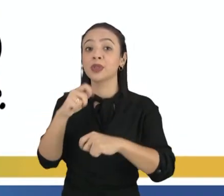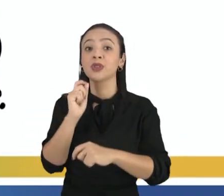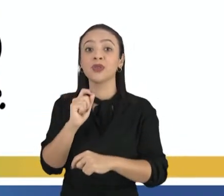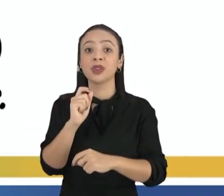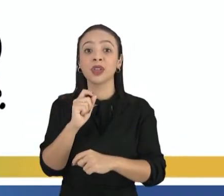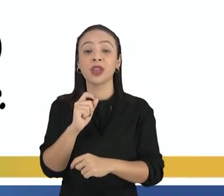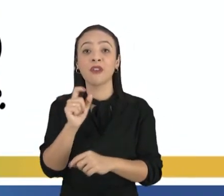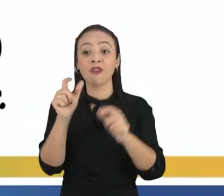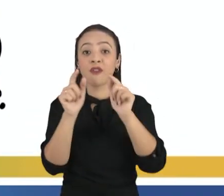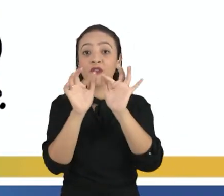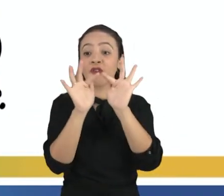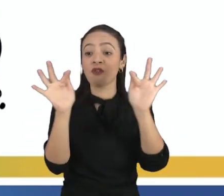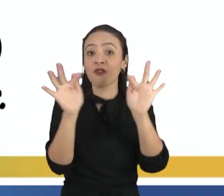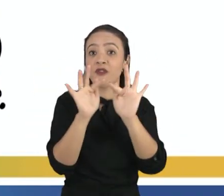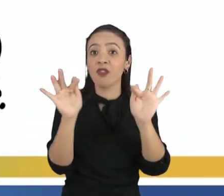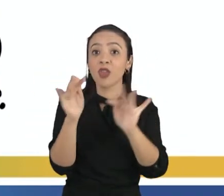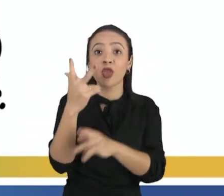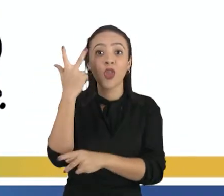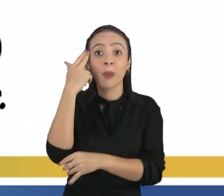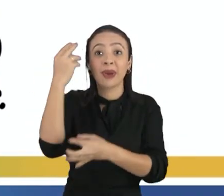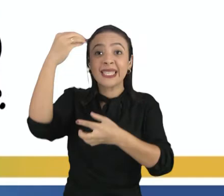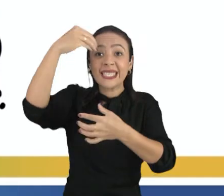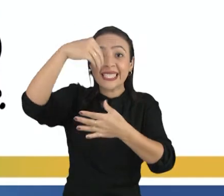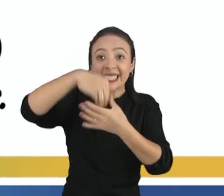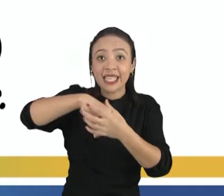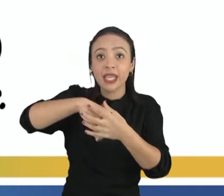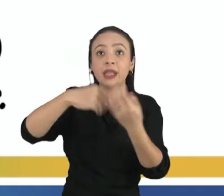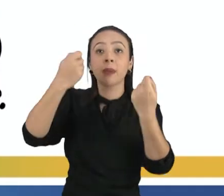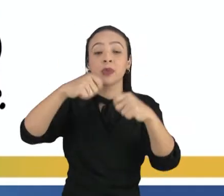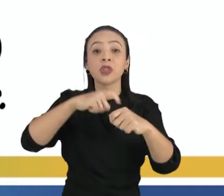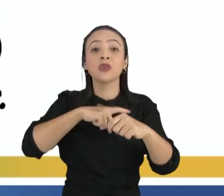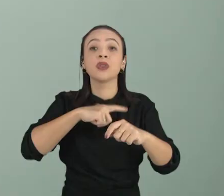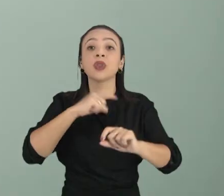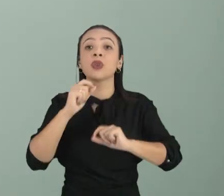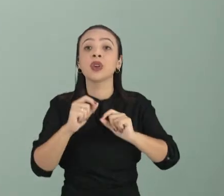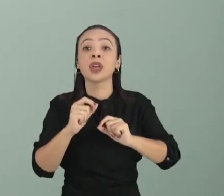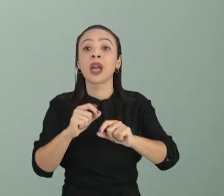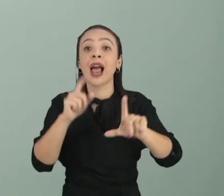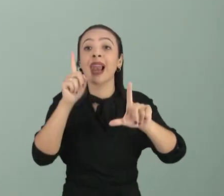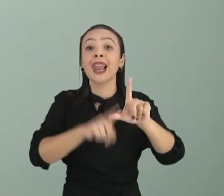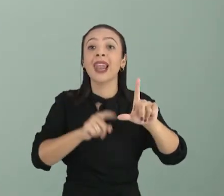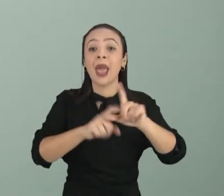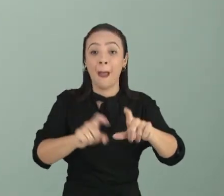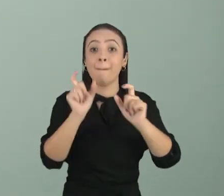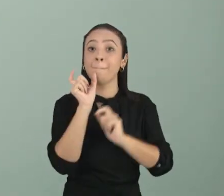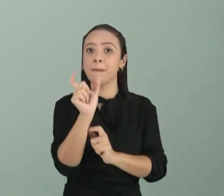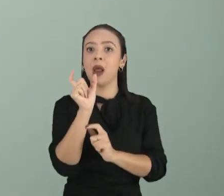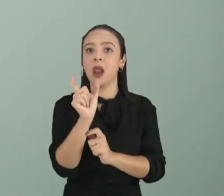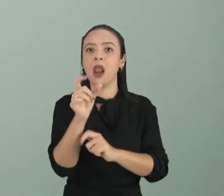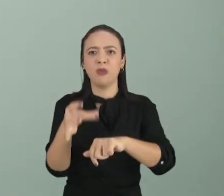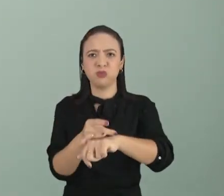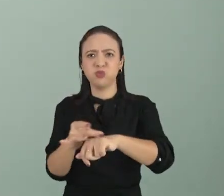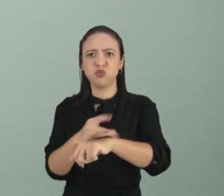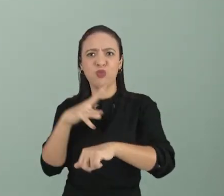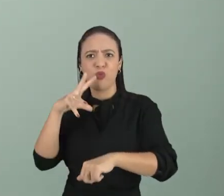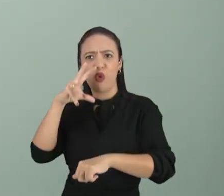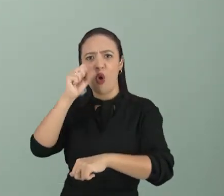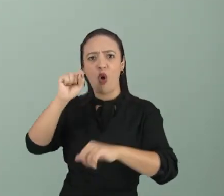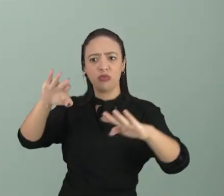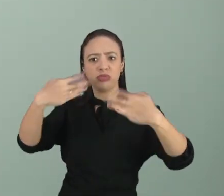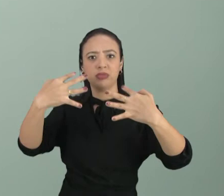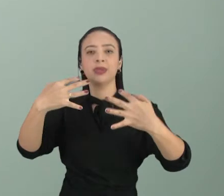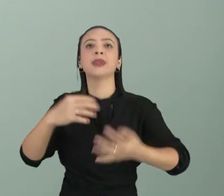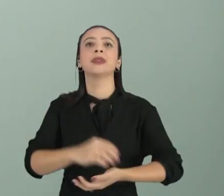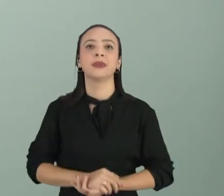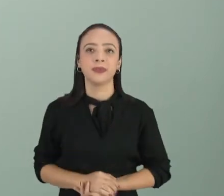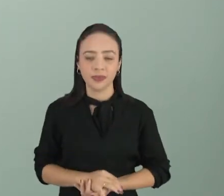fala normal, e dentro do balão de fala normal, a letra, a palavra vir em negrito, vir mais